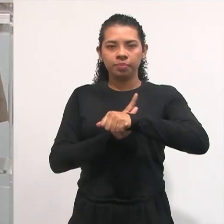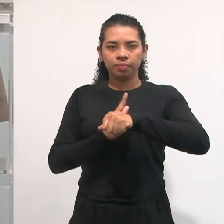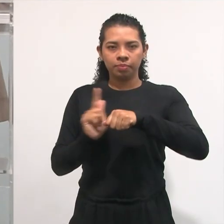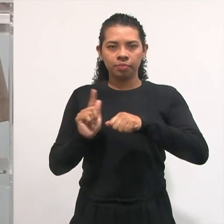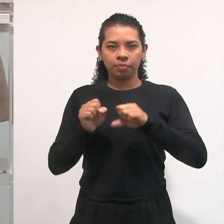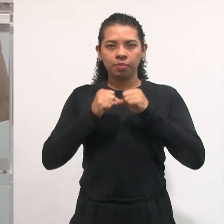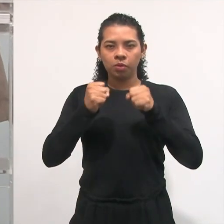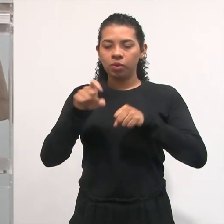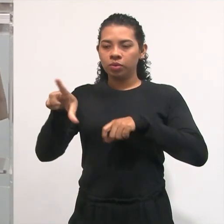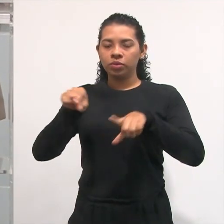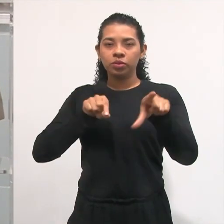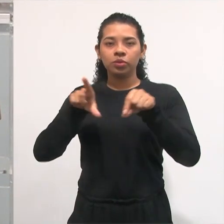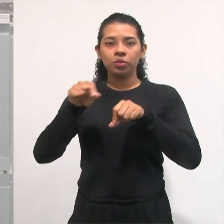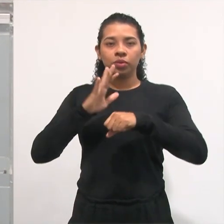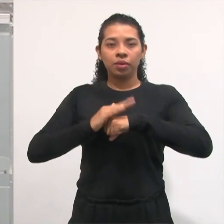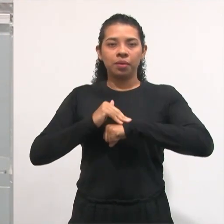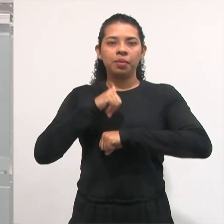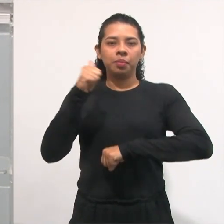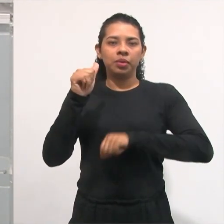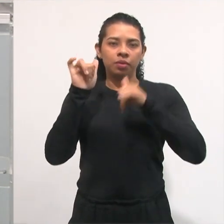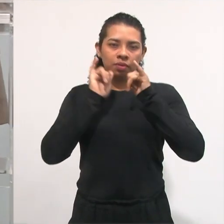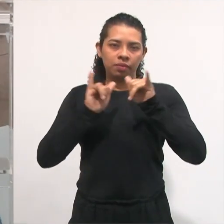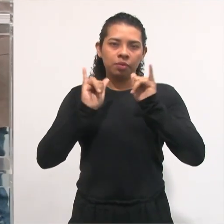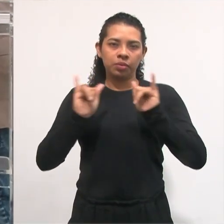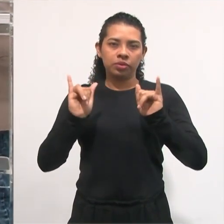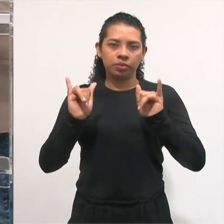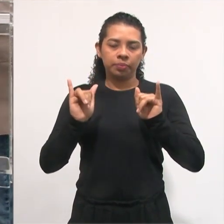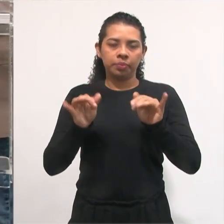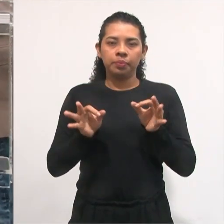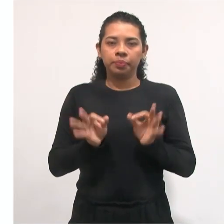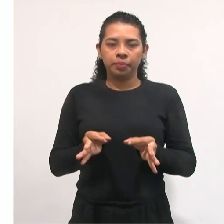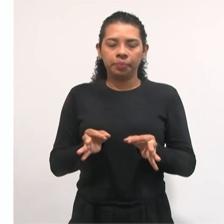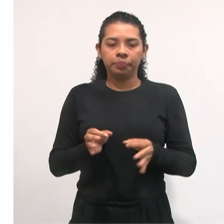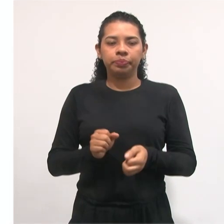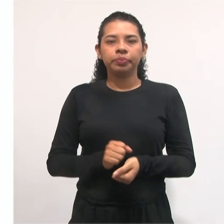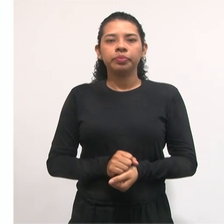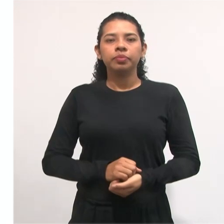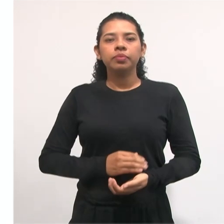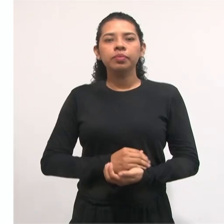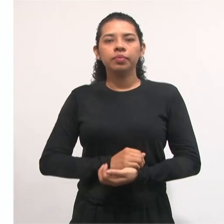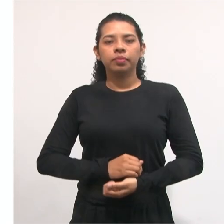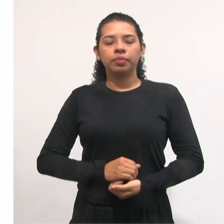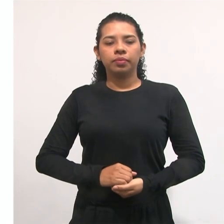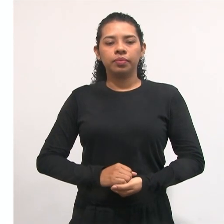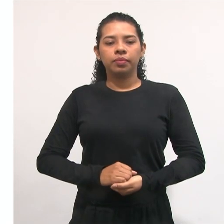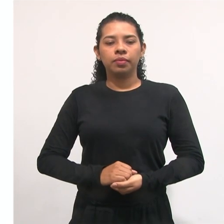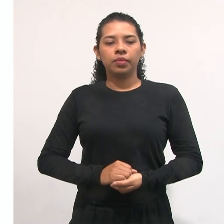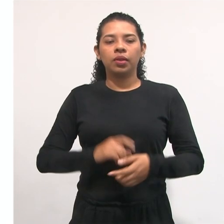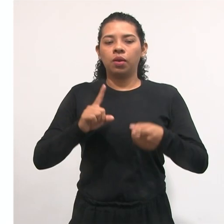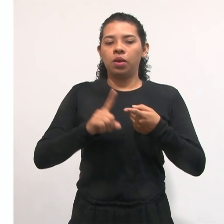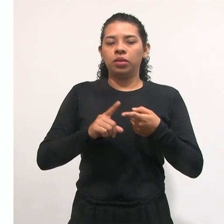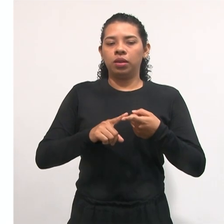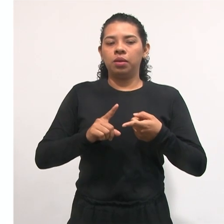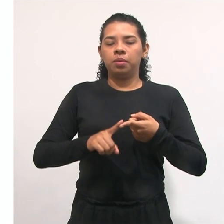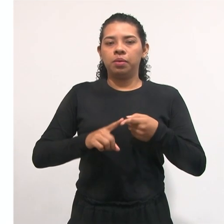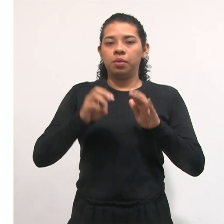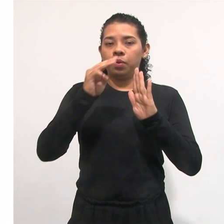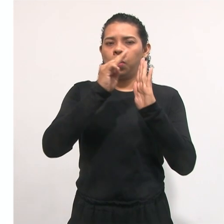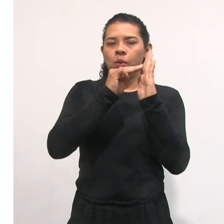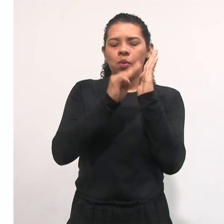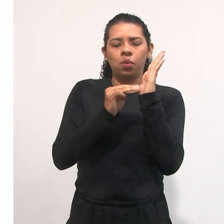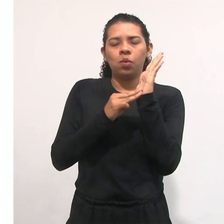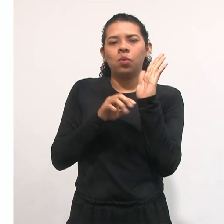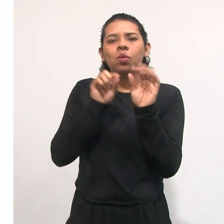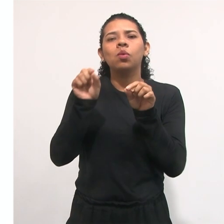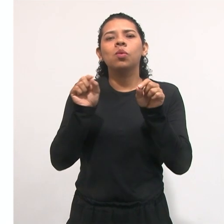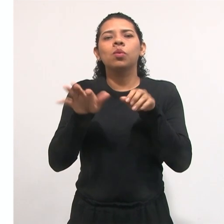com base em informações assertivas. Perfeito? Vamos continuar aqui na nossa aula? E o método